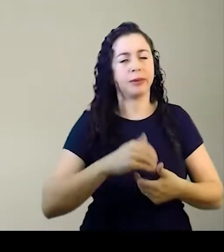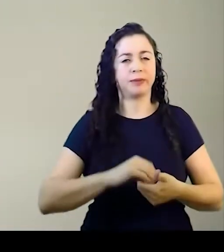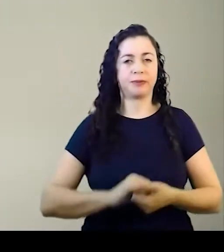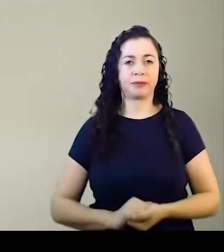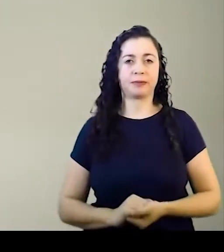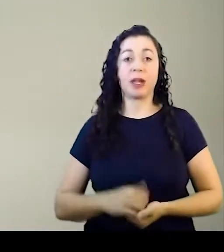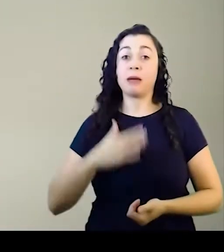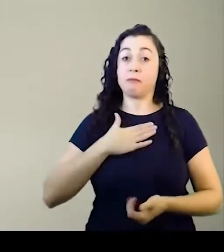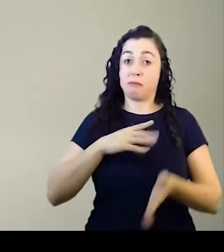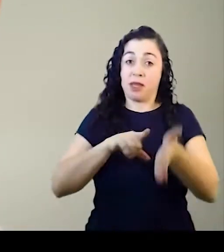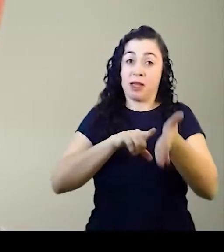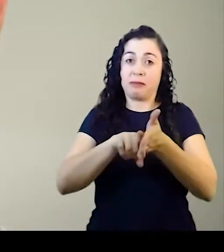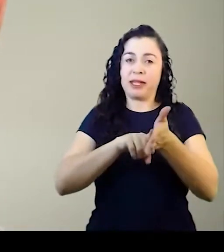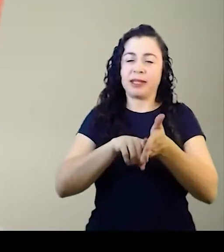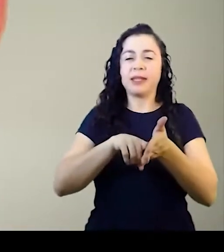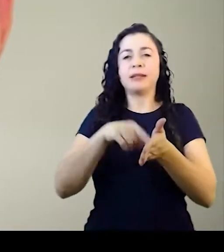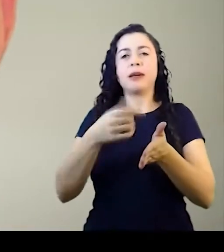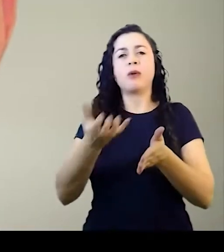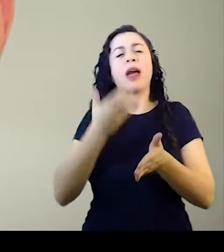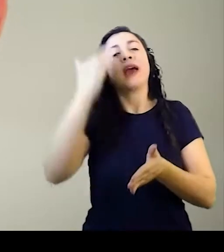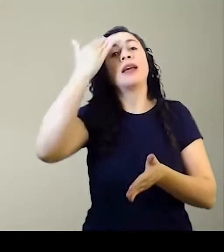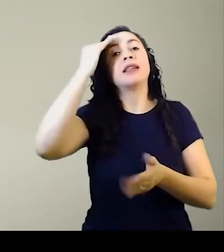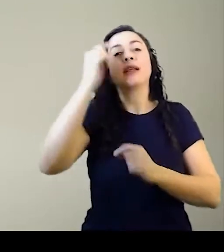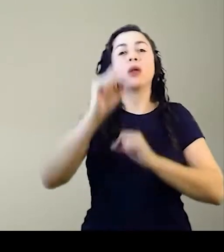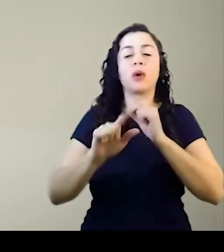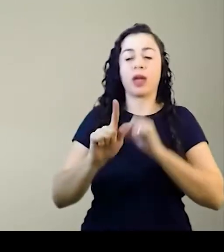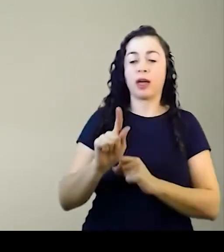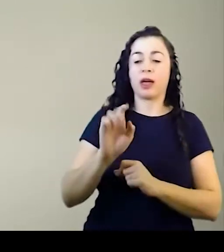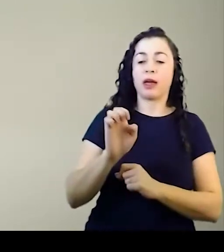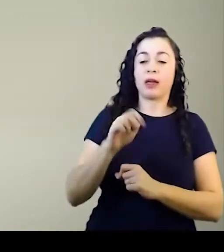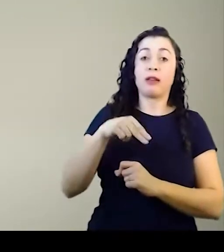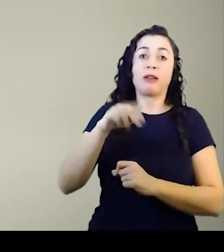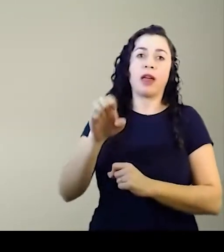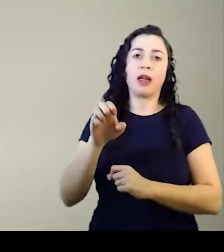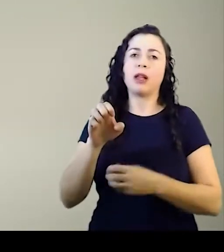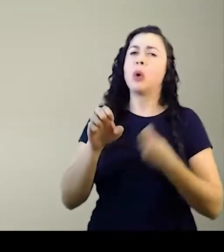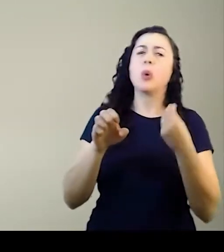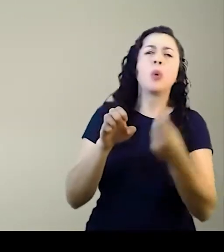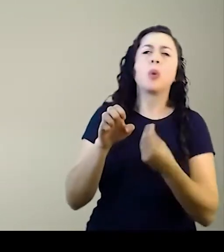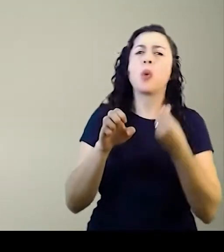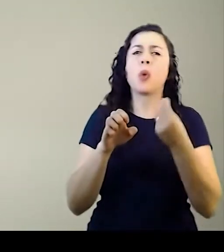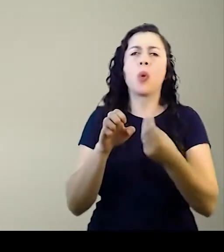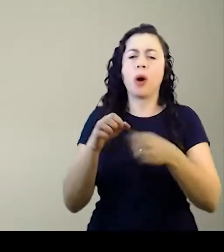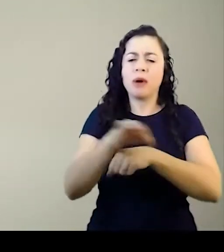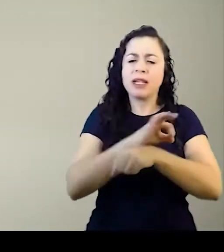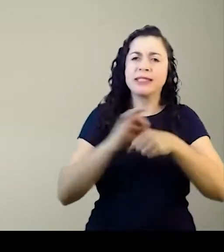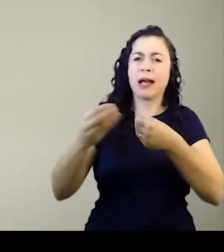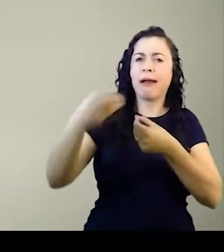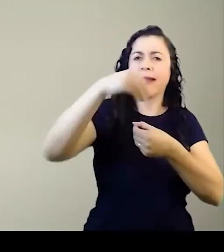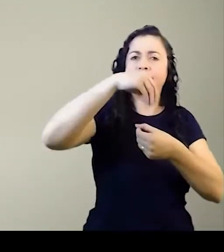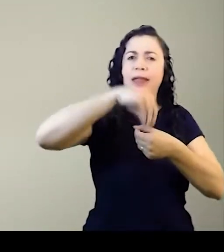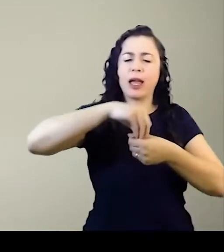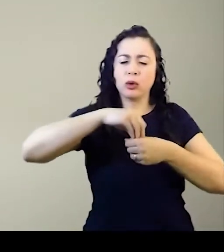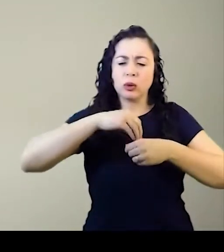pesquisa é entender a função de genes, como os genes atuam no comportamento de células de um modo geral.